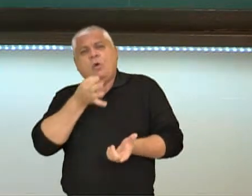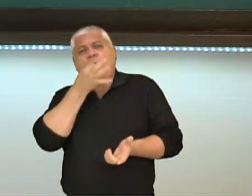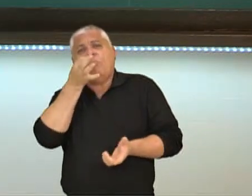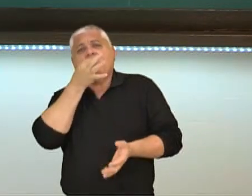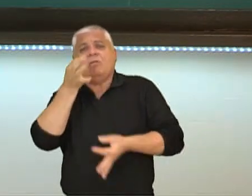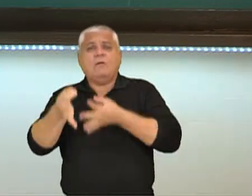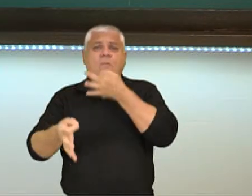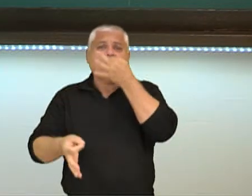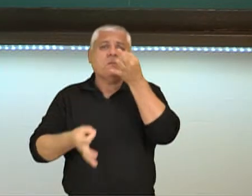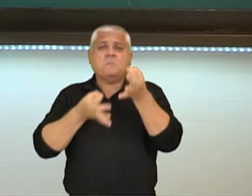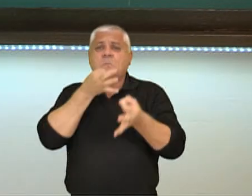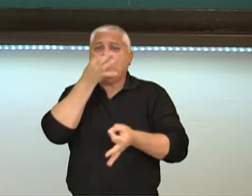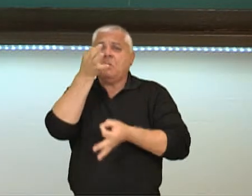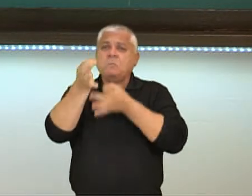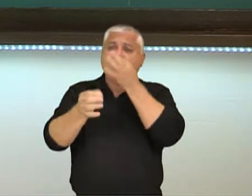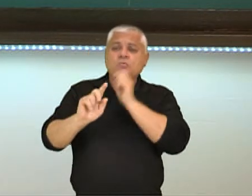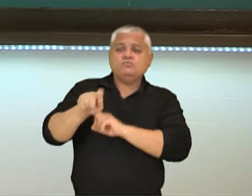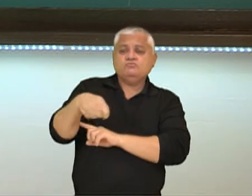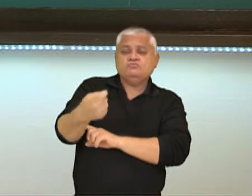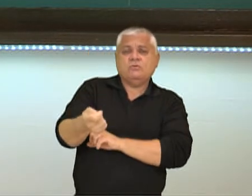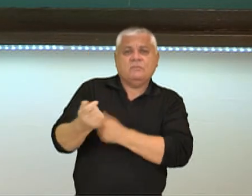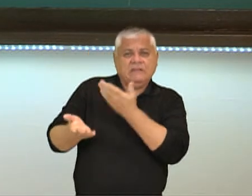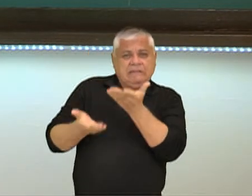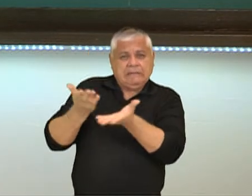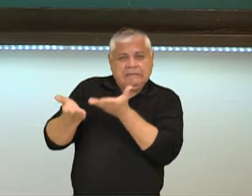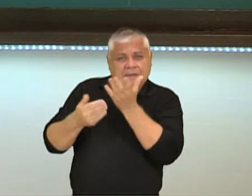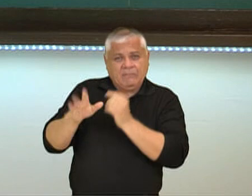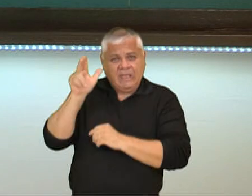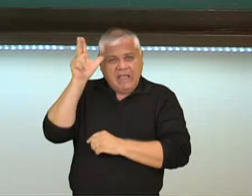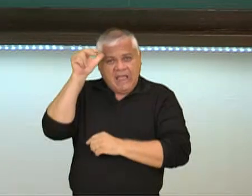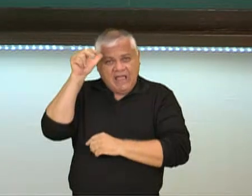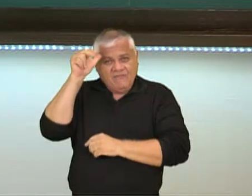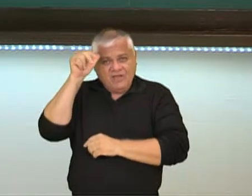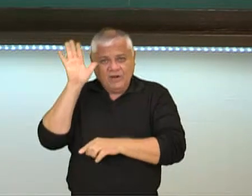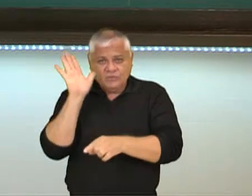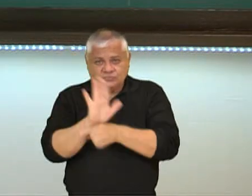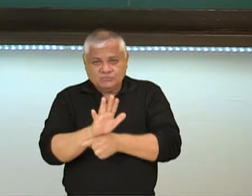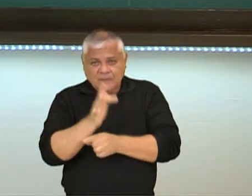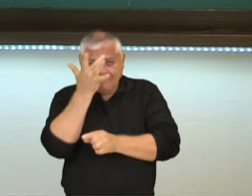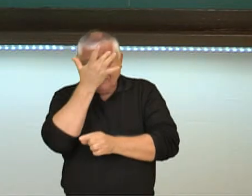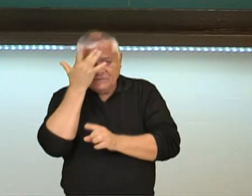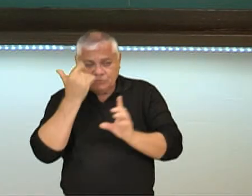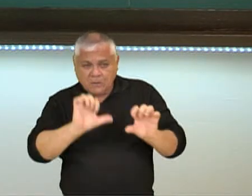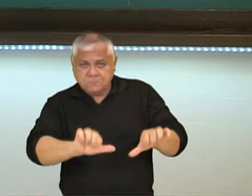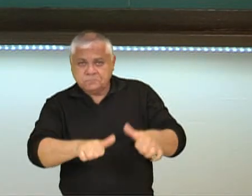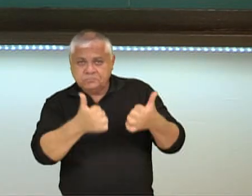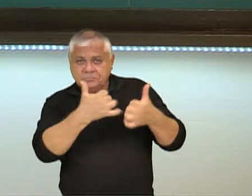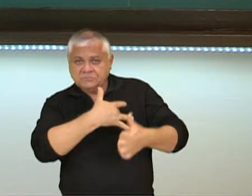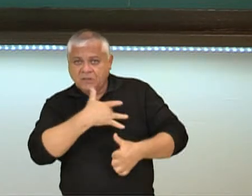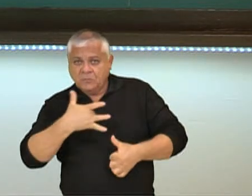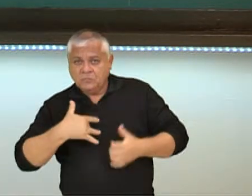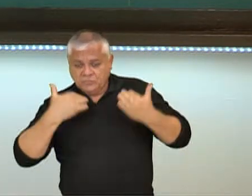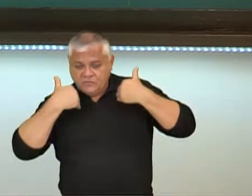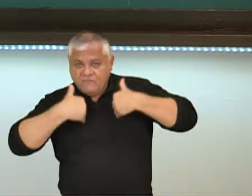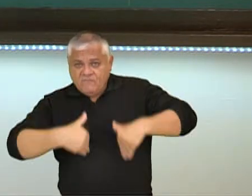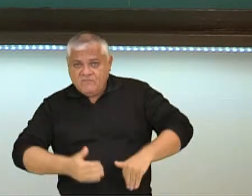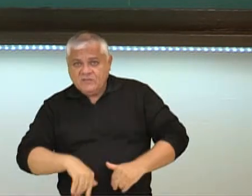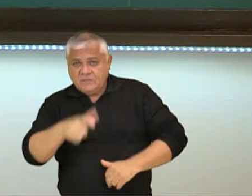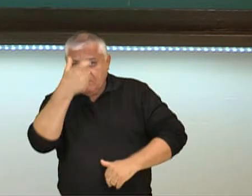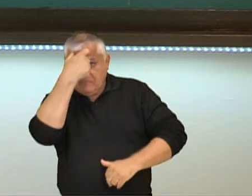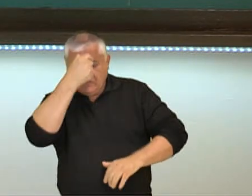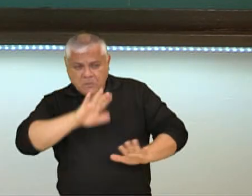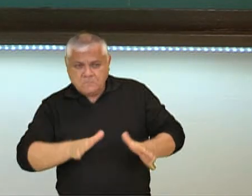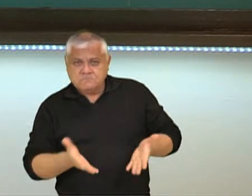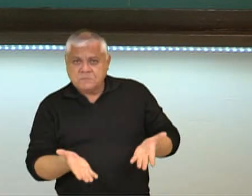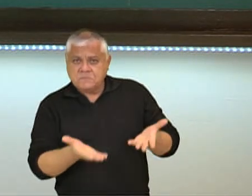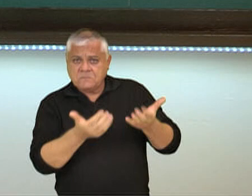uma opinião sobre aquele fato, né? Então, toda reportagem, por mais que ela seja